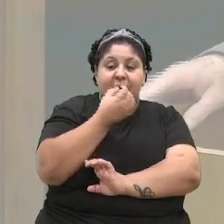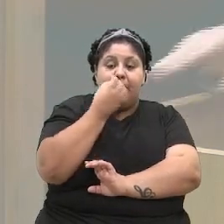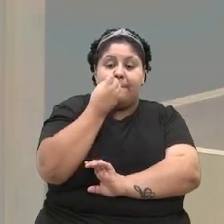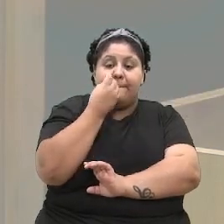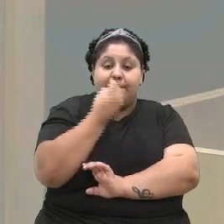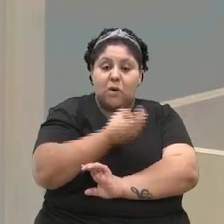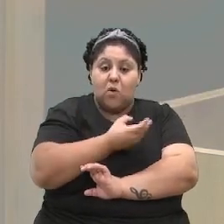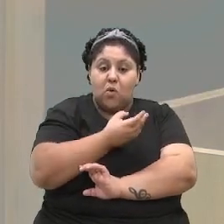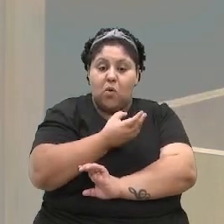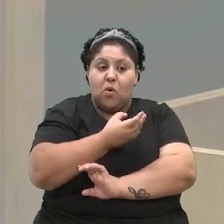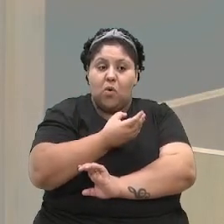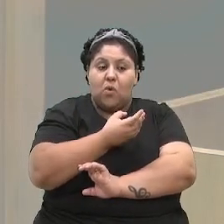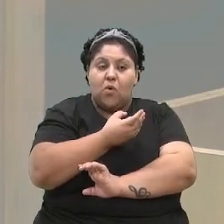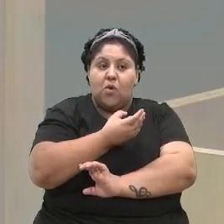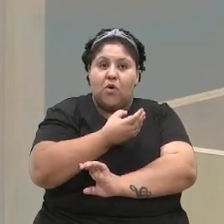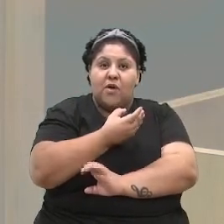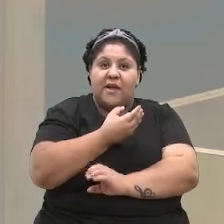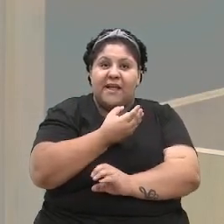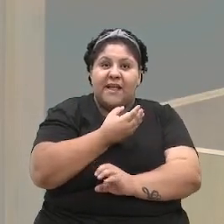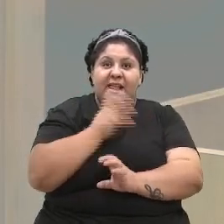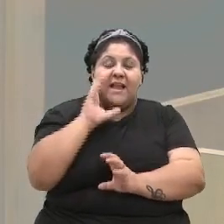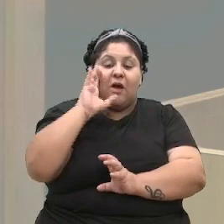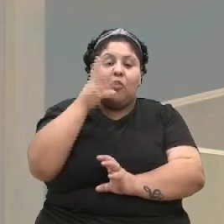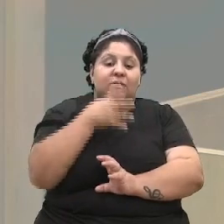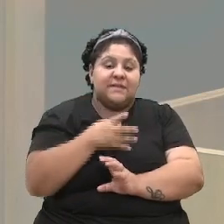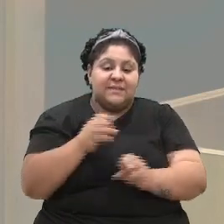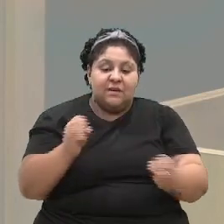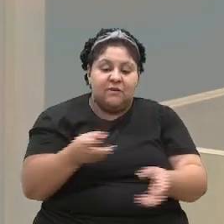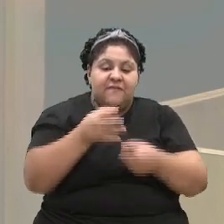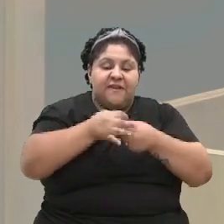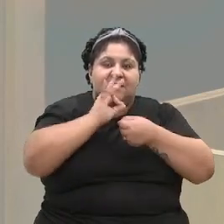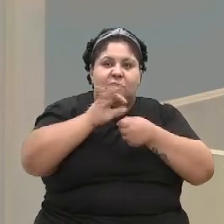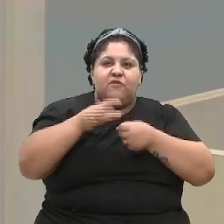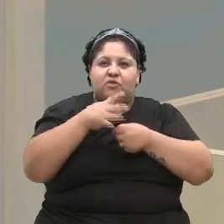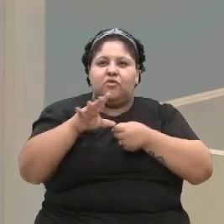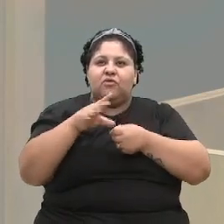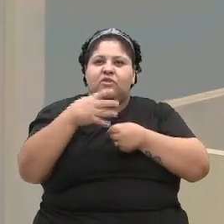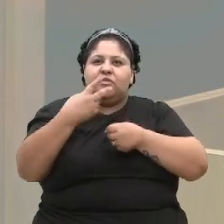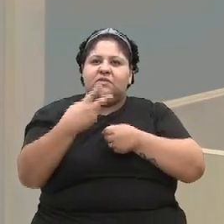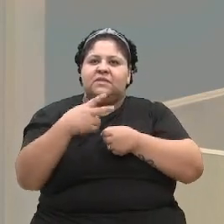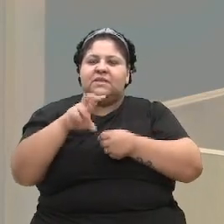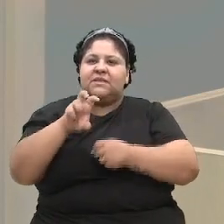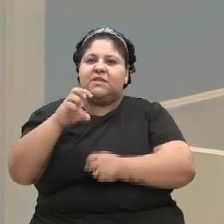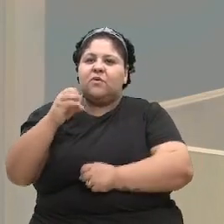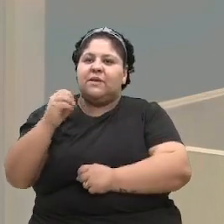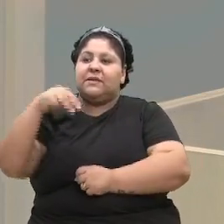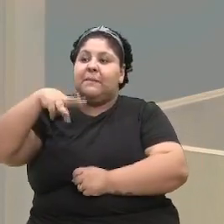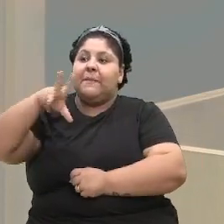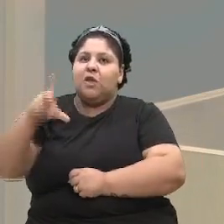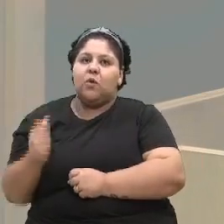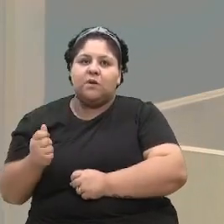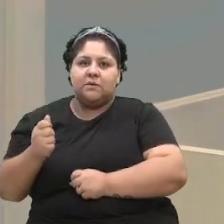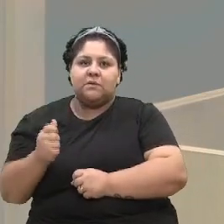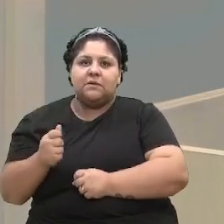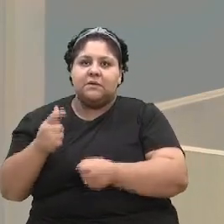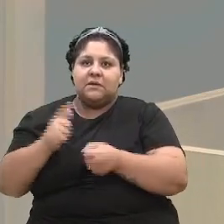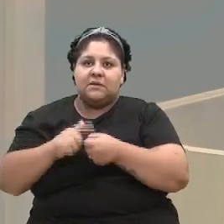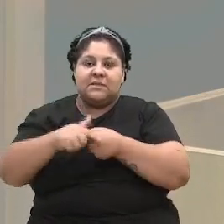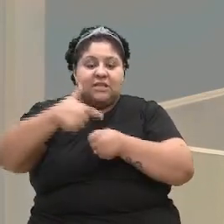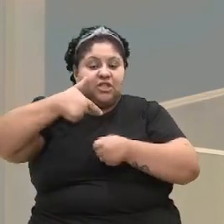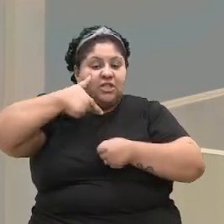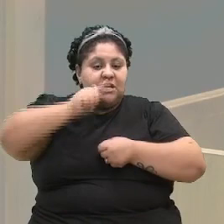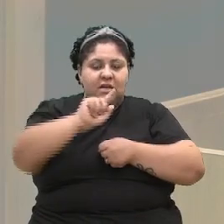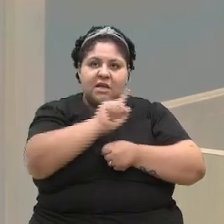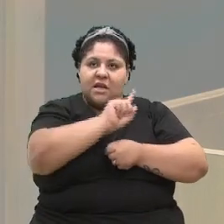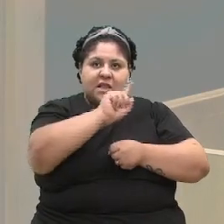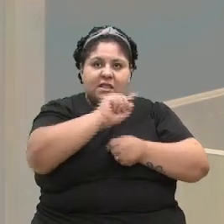em torno de 250 milhões. Então a cidade ganha com isso. A cidade não só recebe